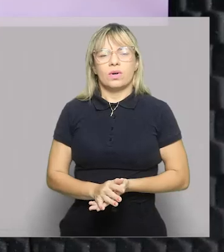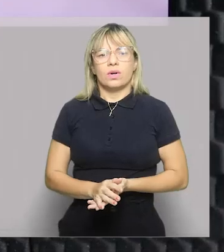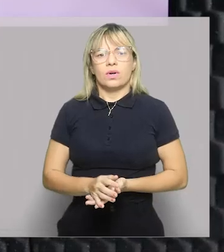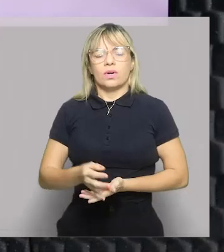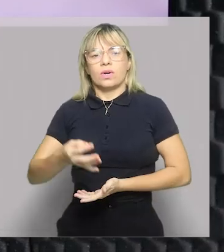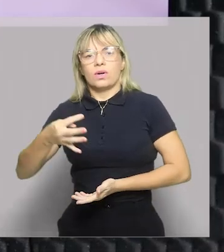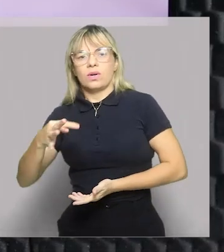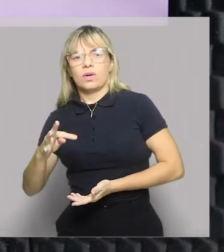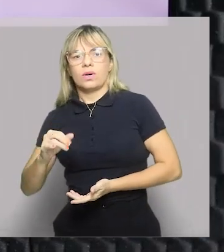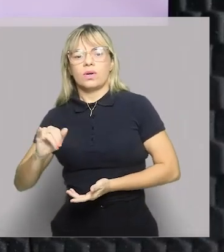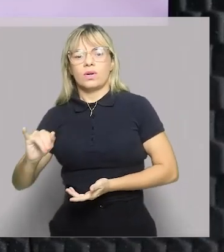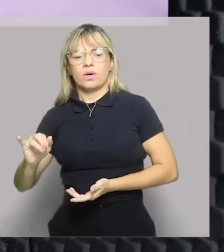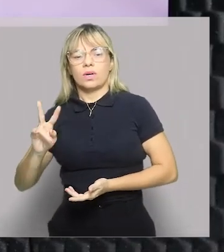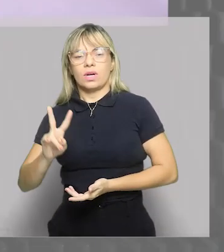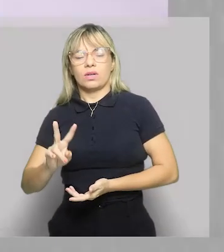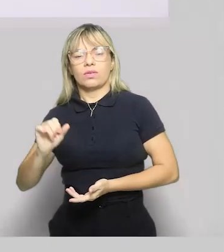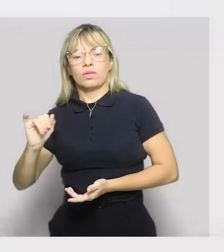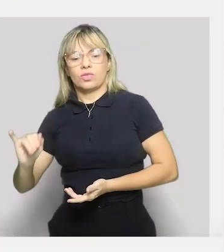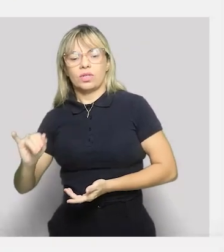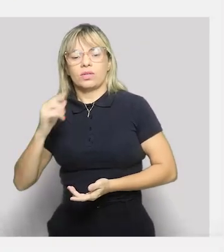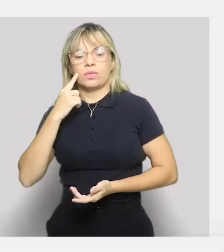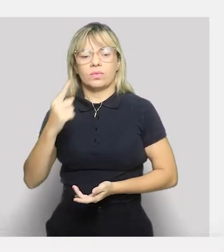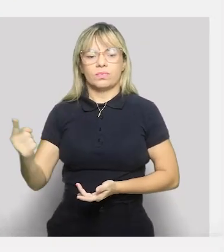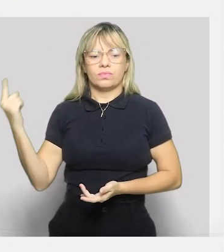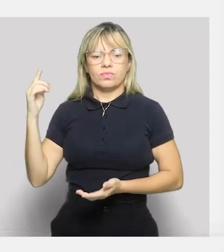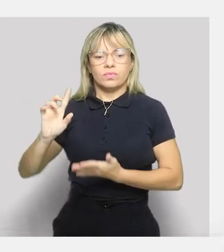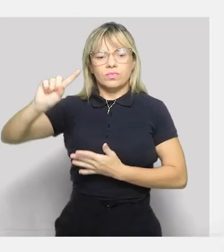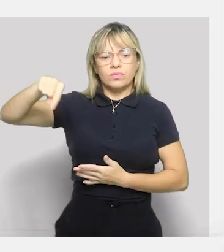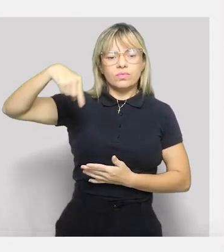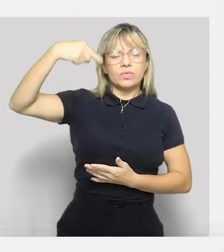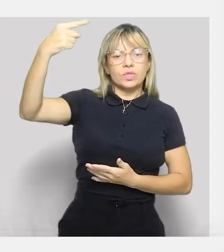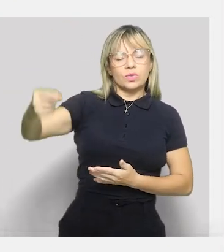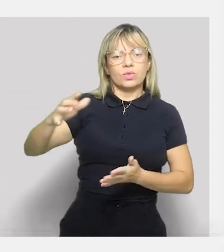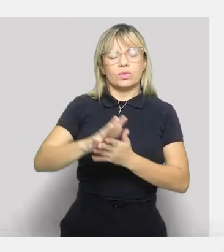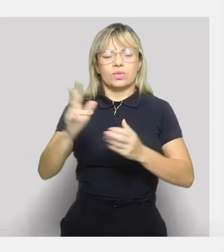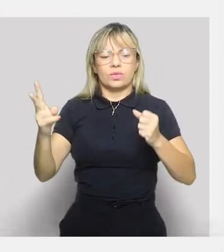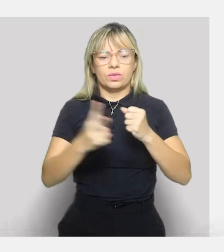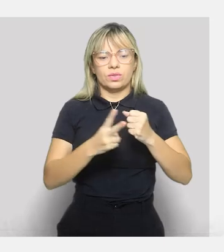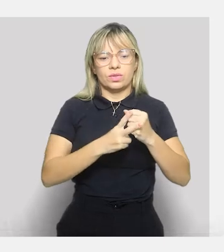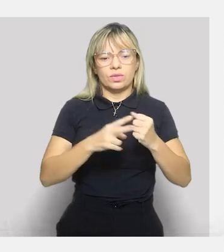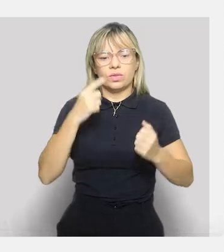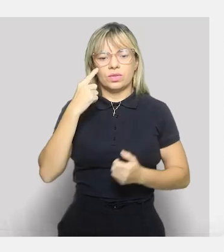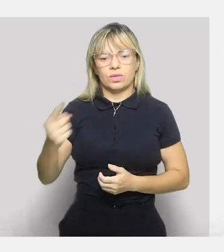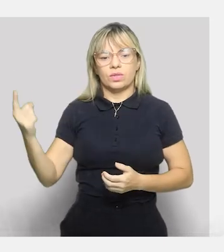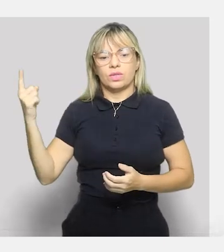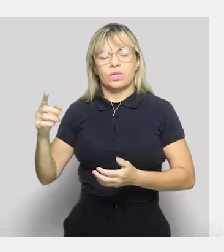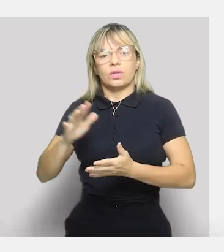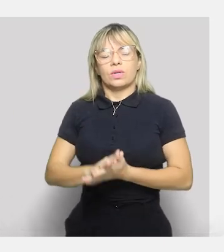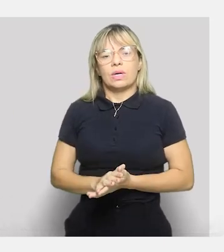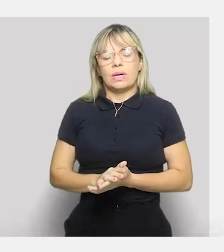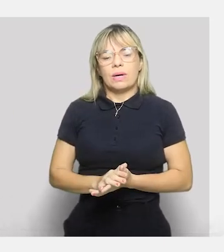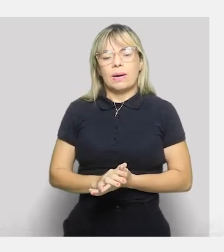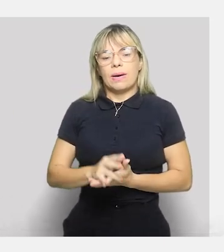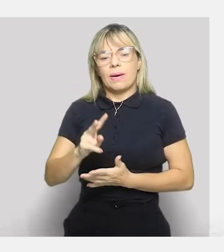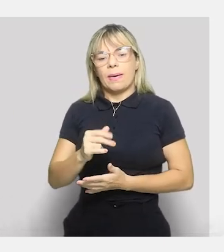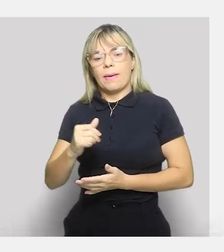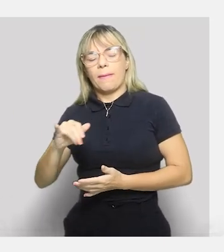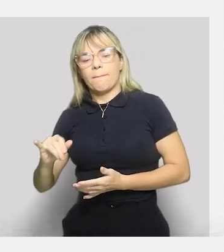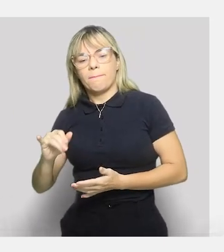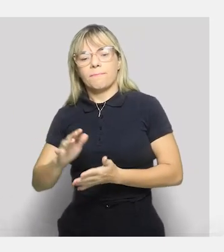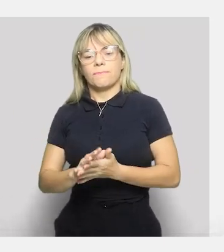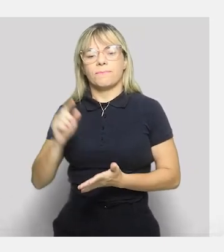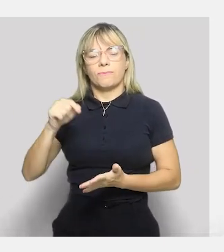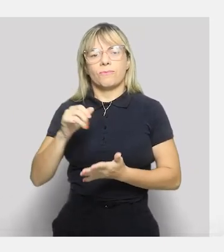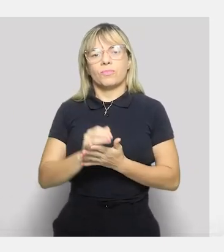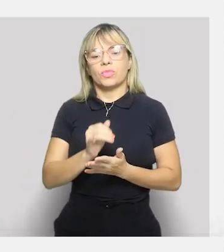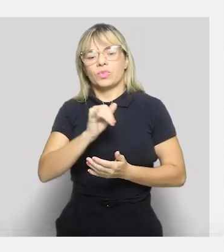Tudo bem? O outro verbo é o transitivo direto e indireto, certo? Esse aí ele vai